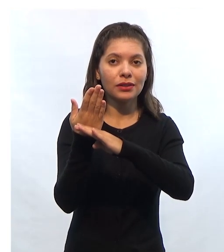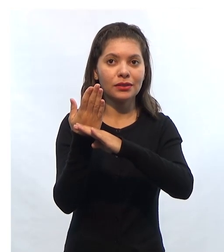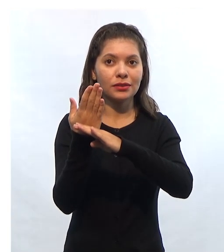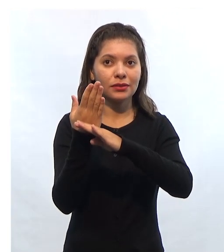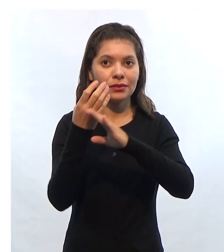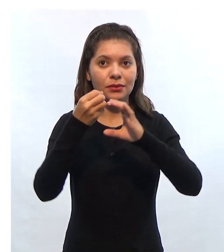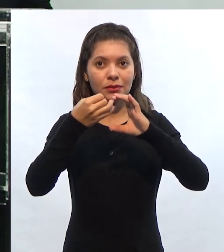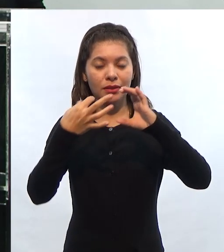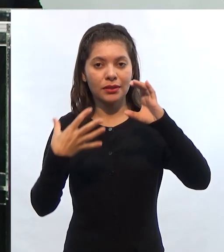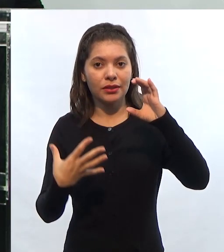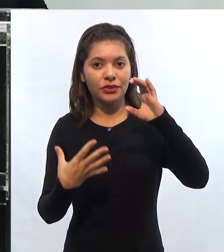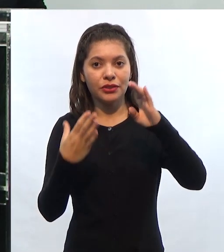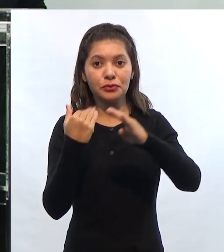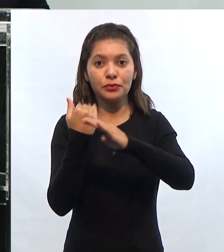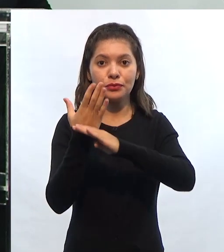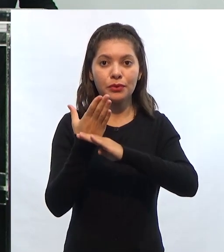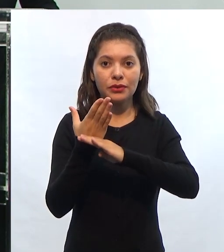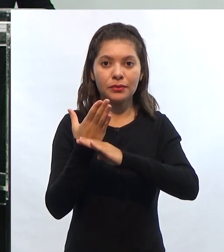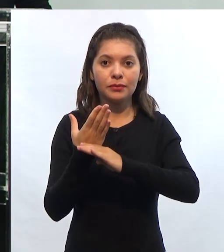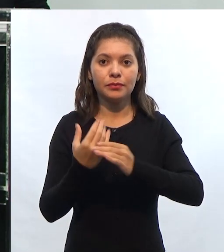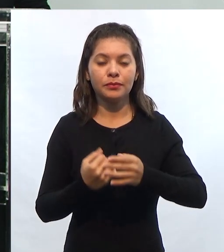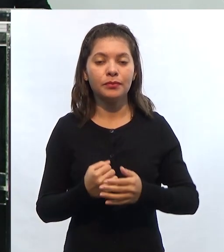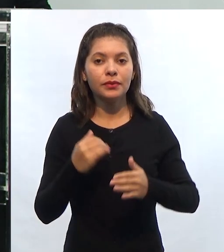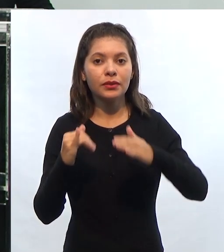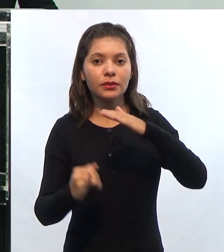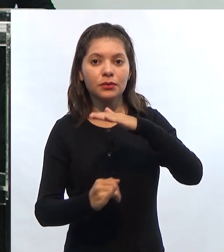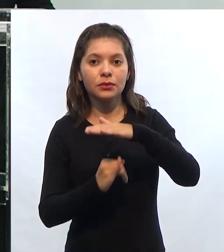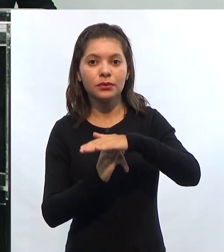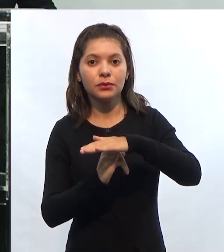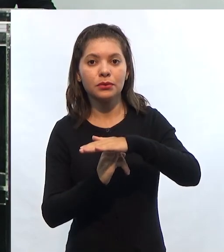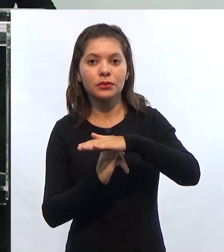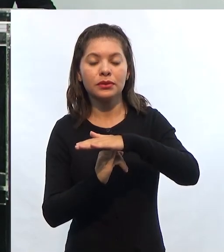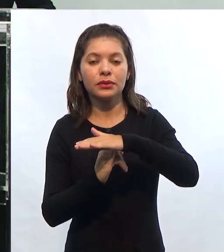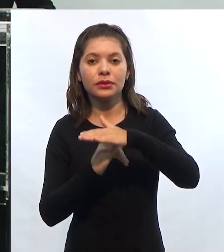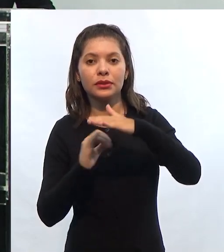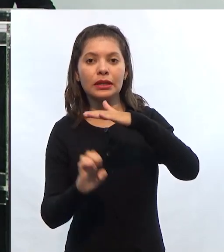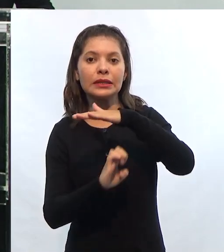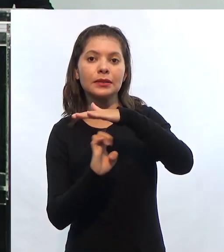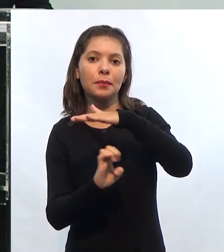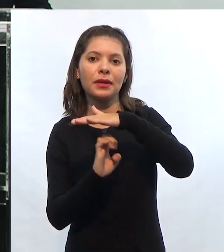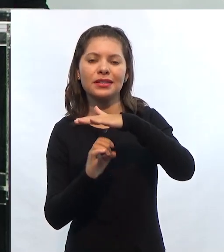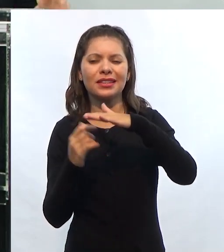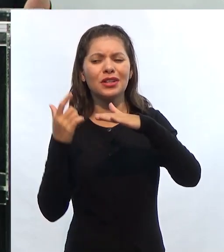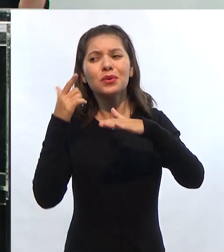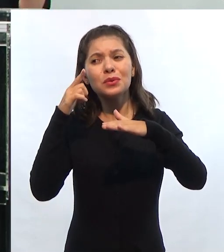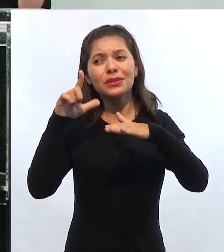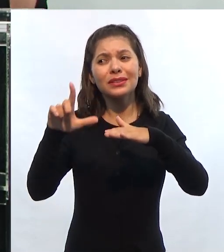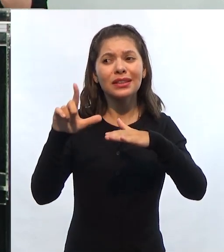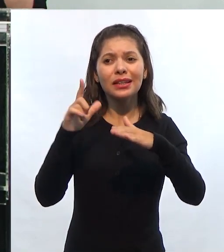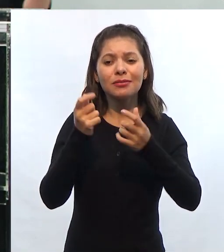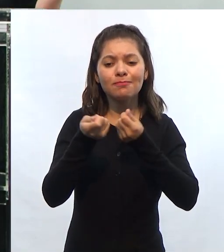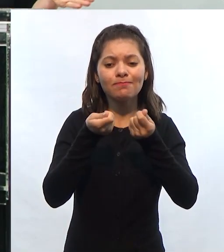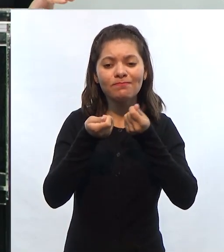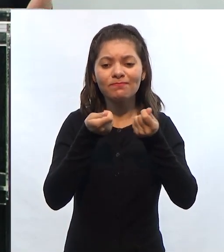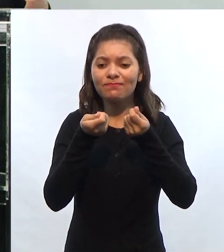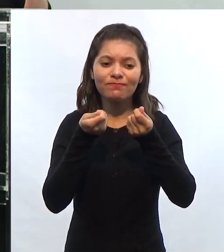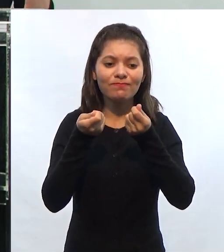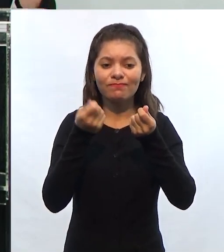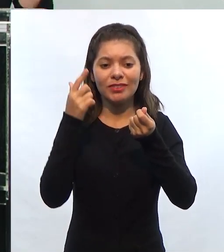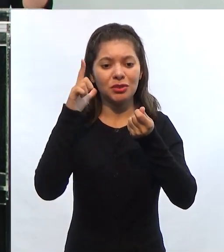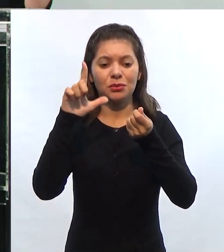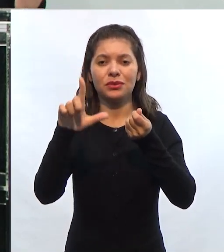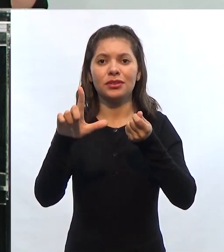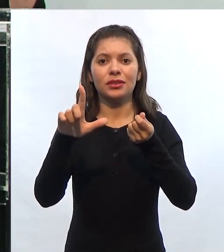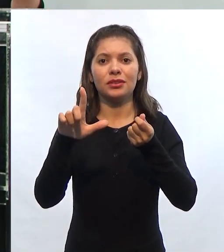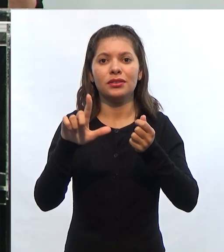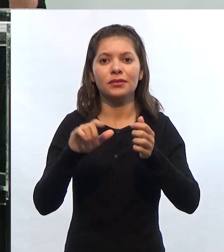externos. Esses aspectos externos, as instituições, as empresas, elas não conseguem controlar,